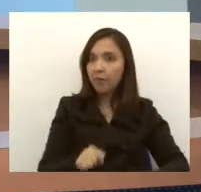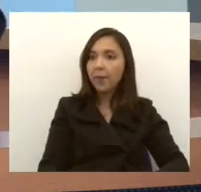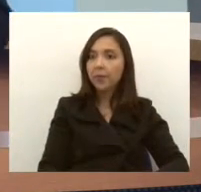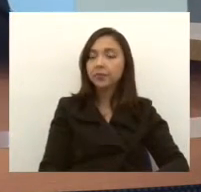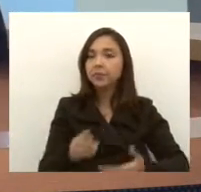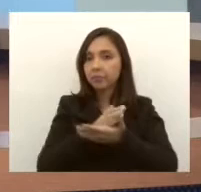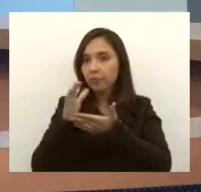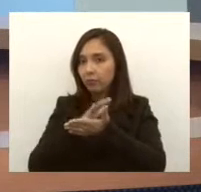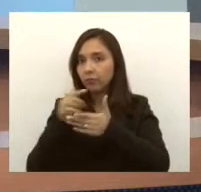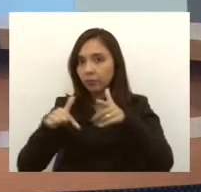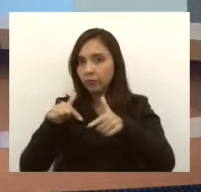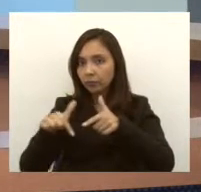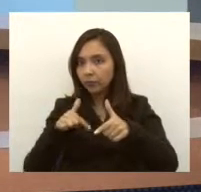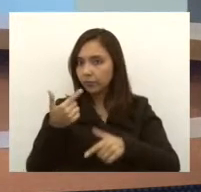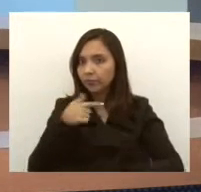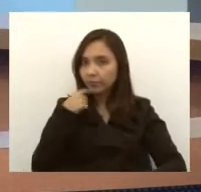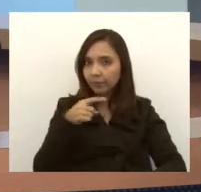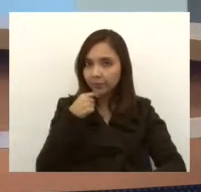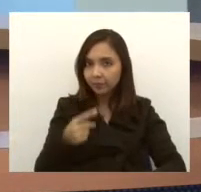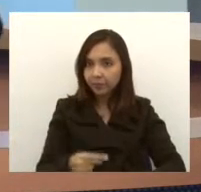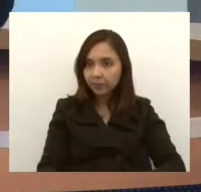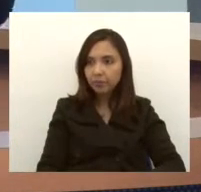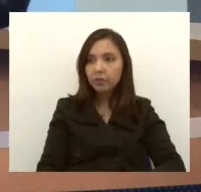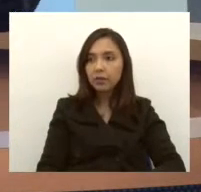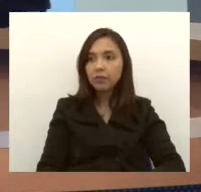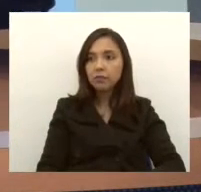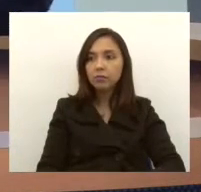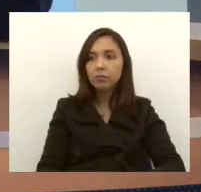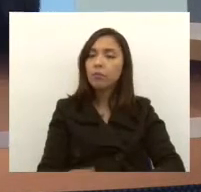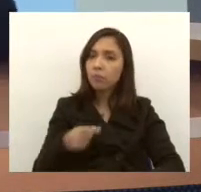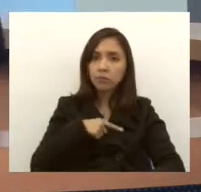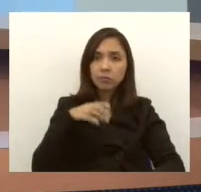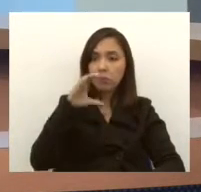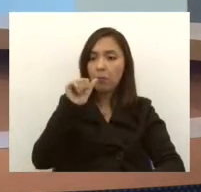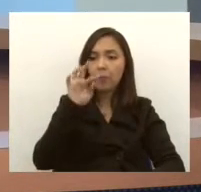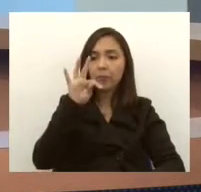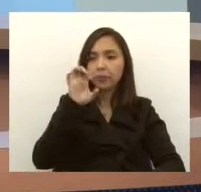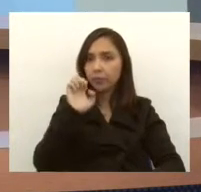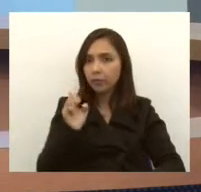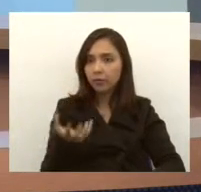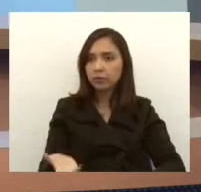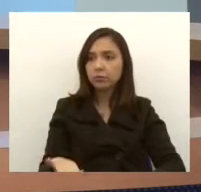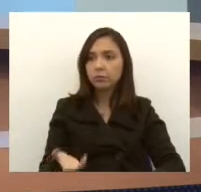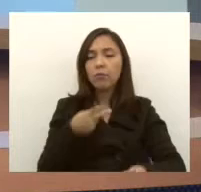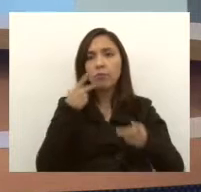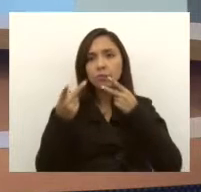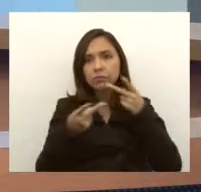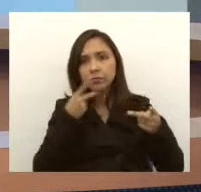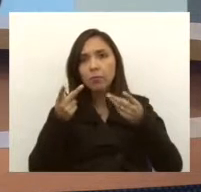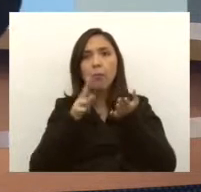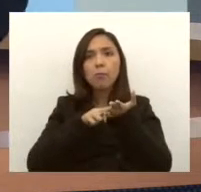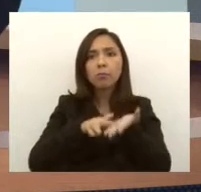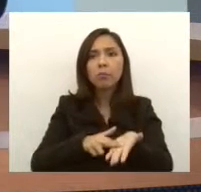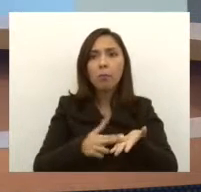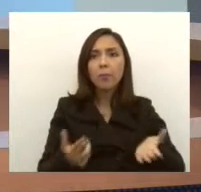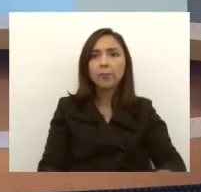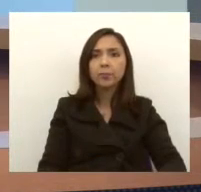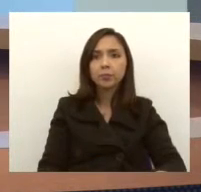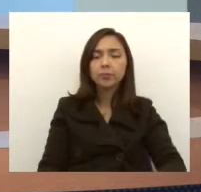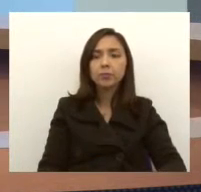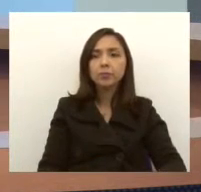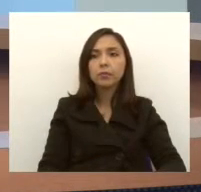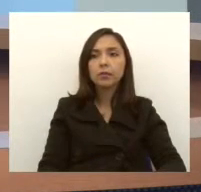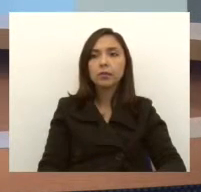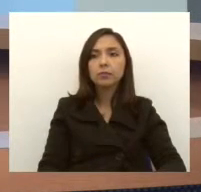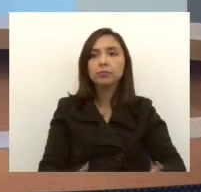mas não tem trabalho prestado. Está dando calote no regimento. E aí fala em encaminhar, e